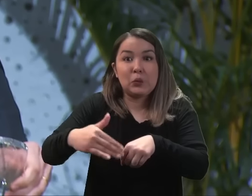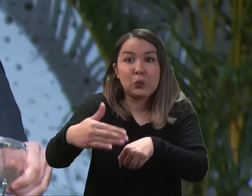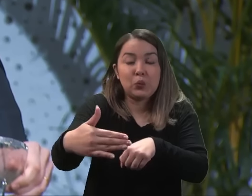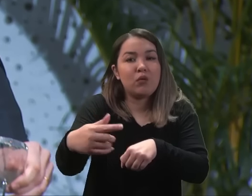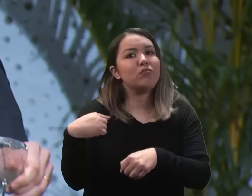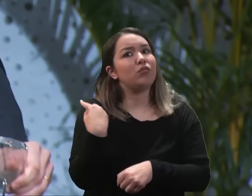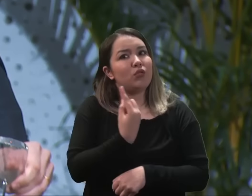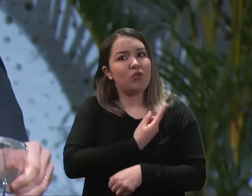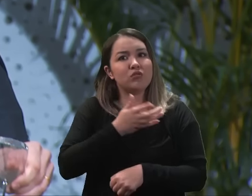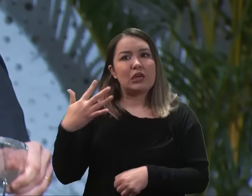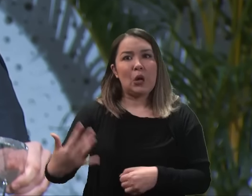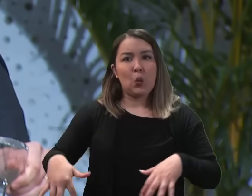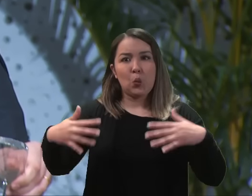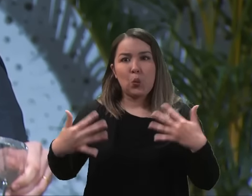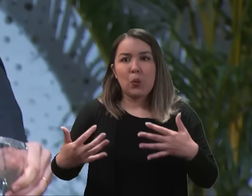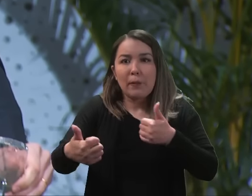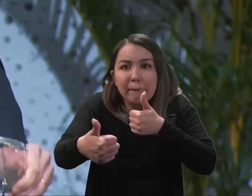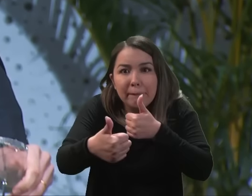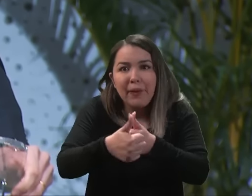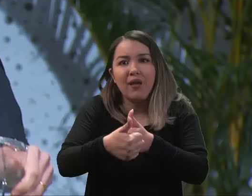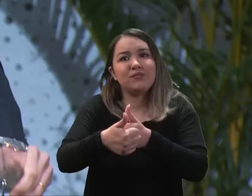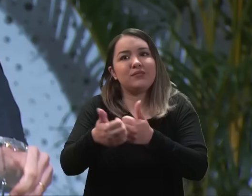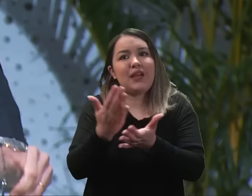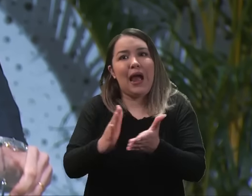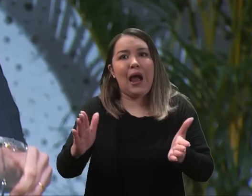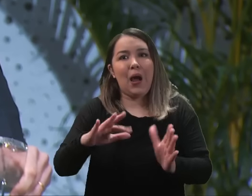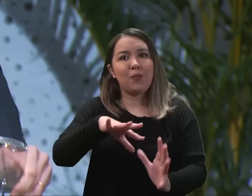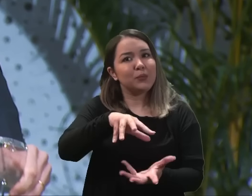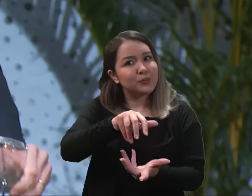no final dos tempos.